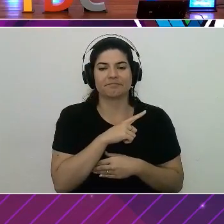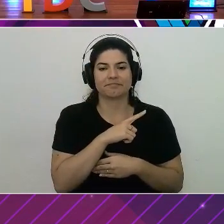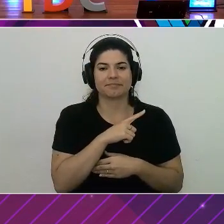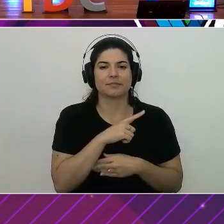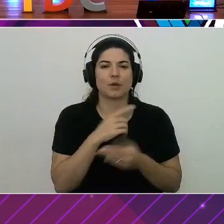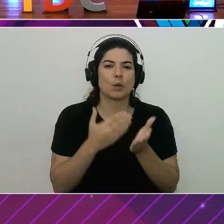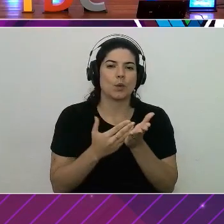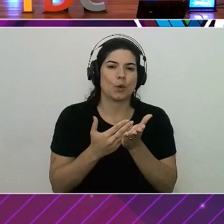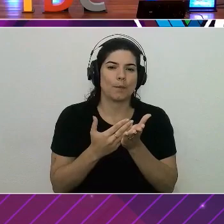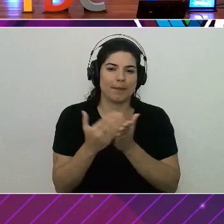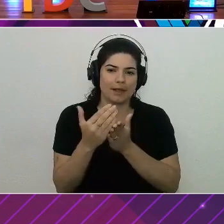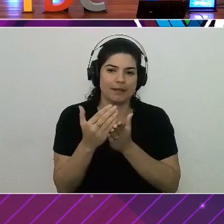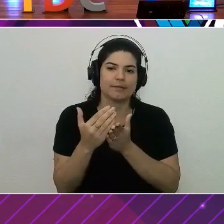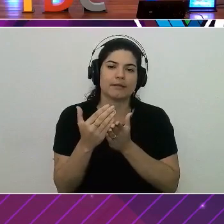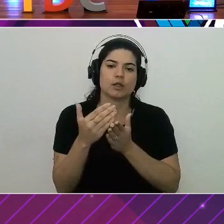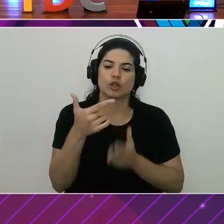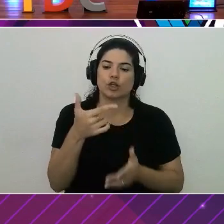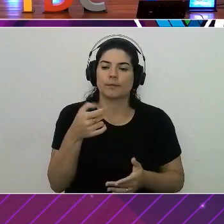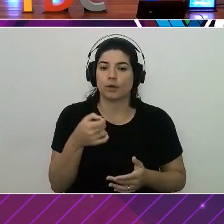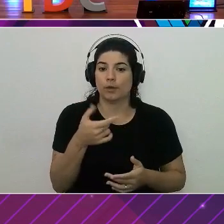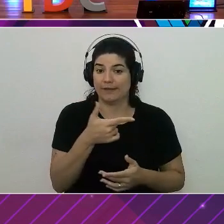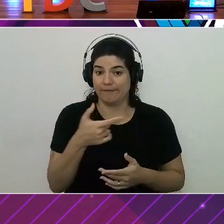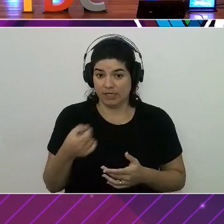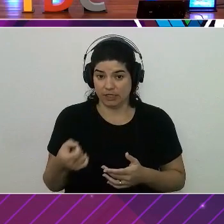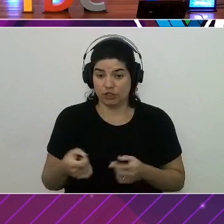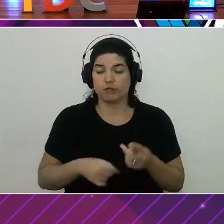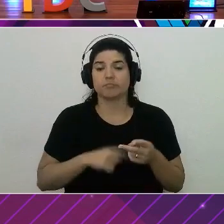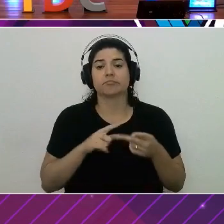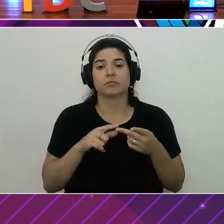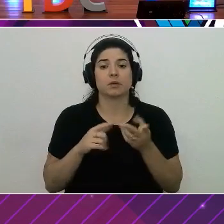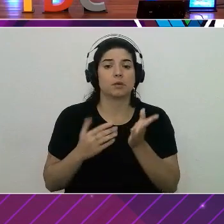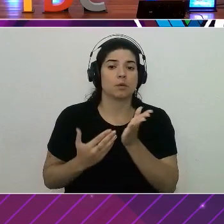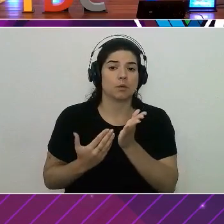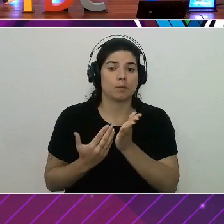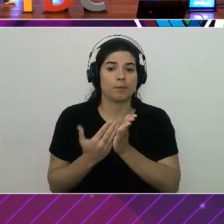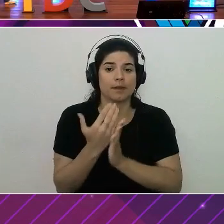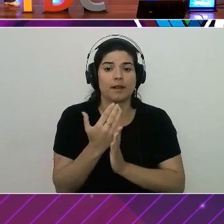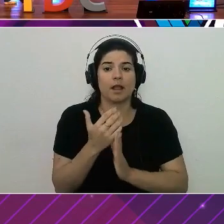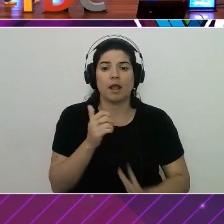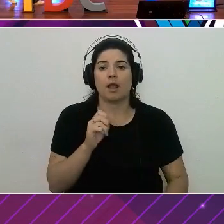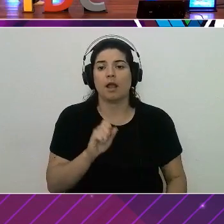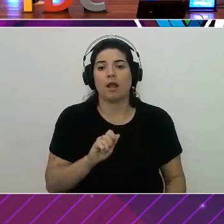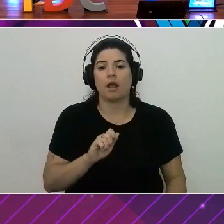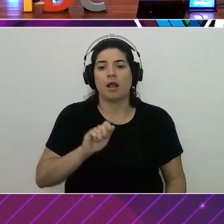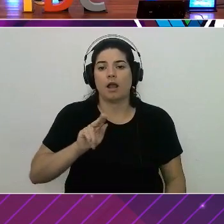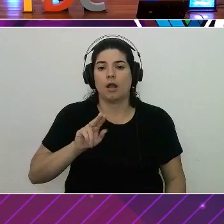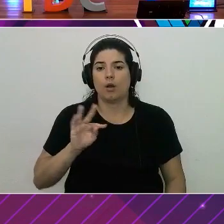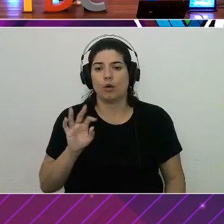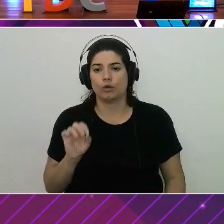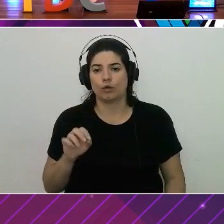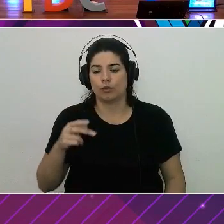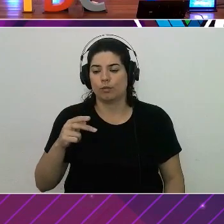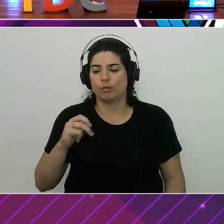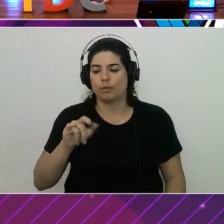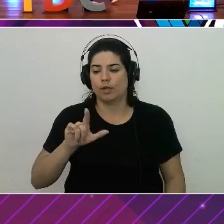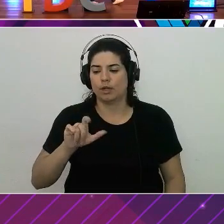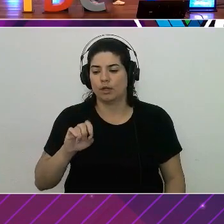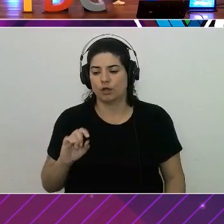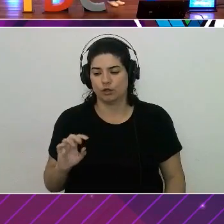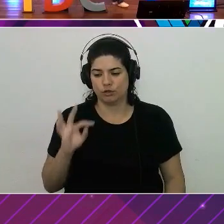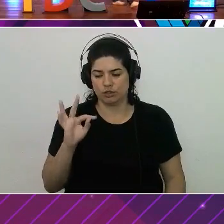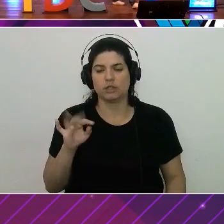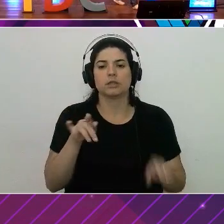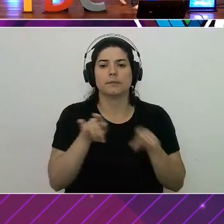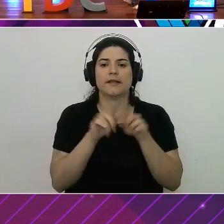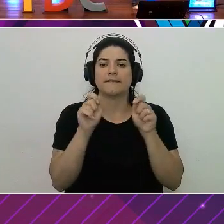em 2020. Depois a gente entrou com a parte de autopilot, fizemos toda essa parte de introdução ao